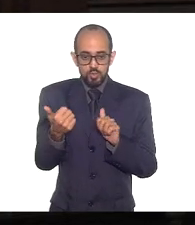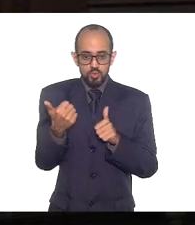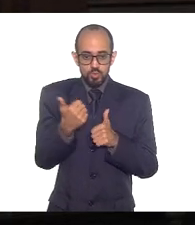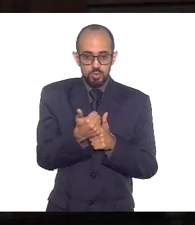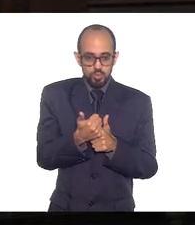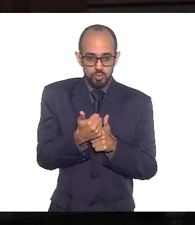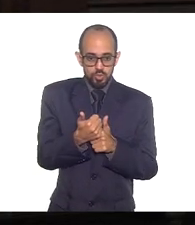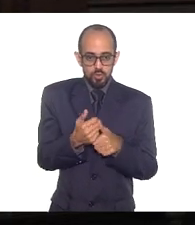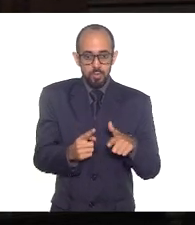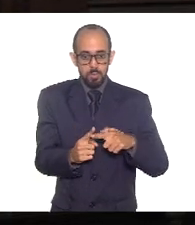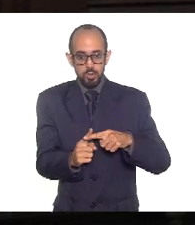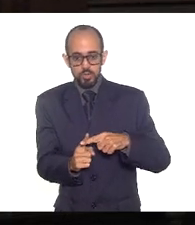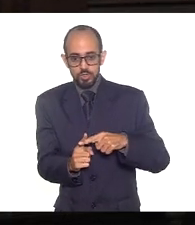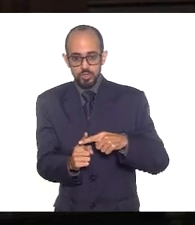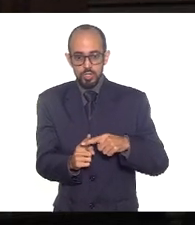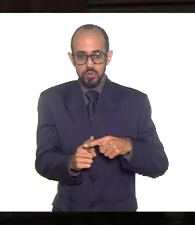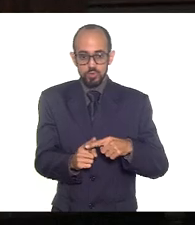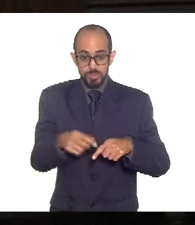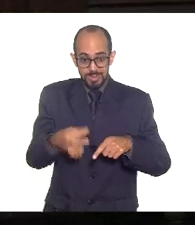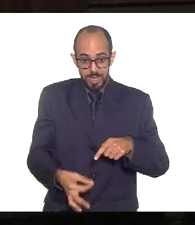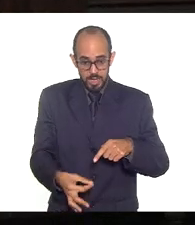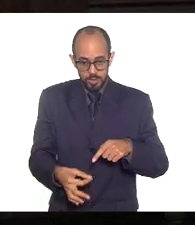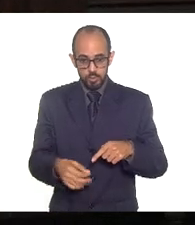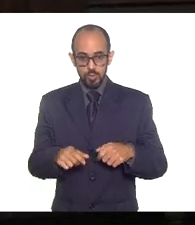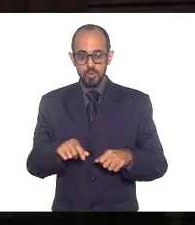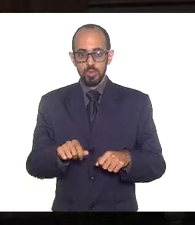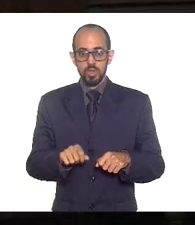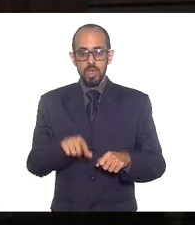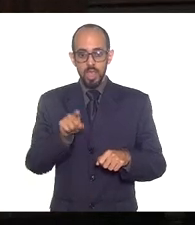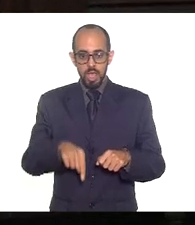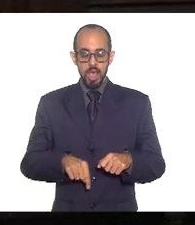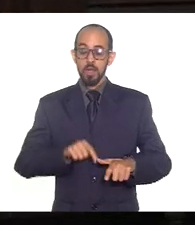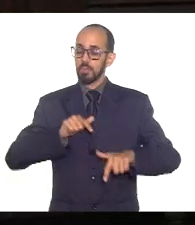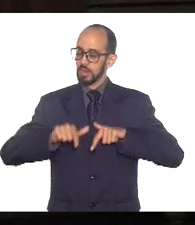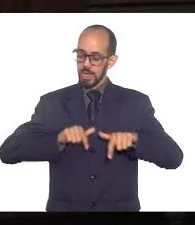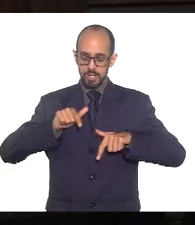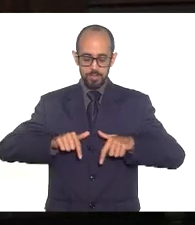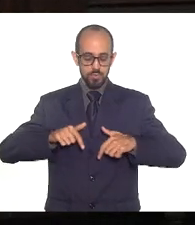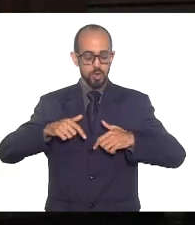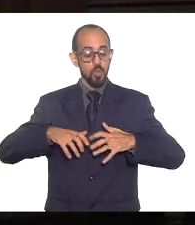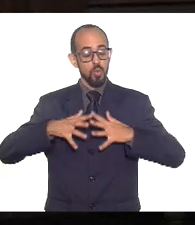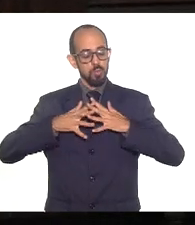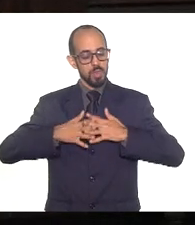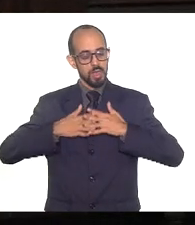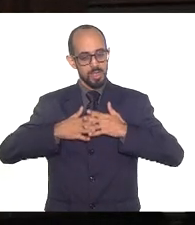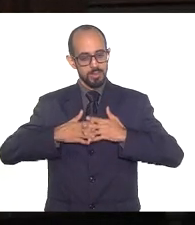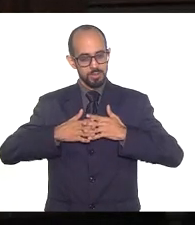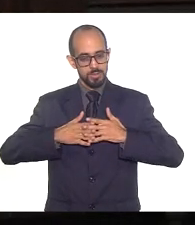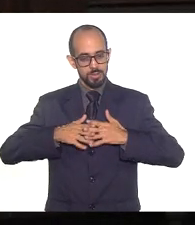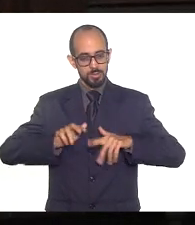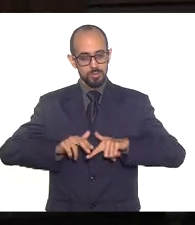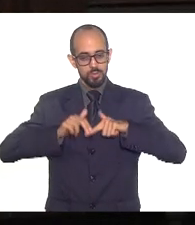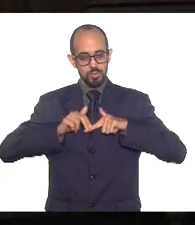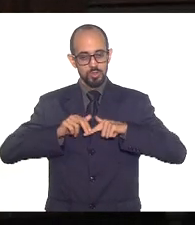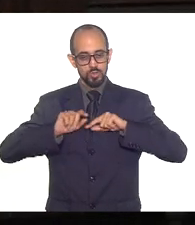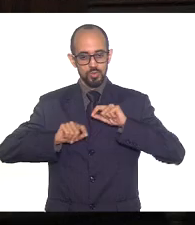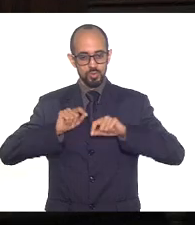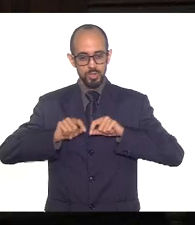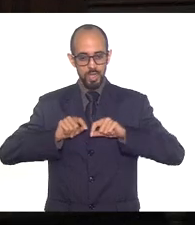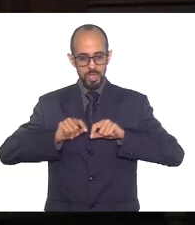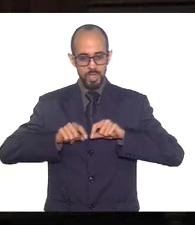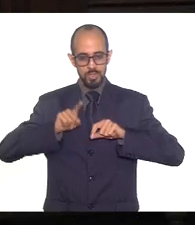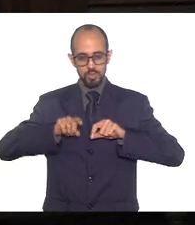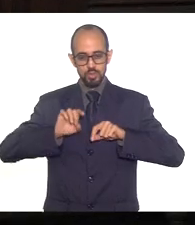positivo conciliadores correto é a tarefa difícil E então eu queria só a